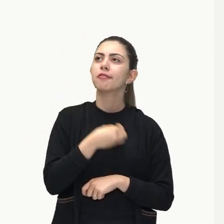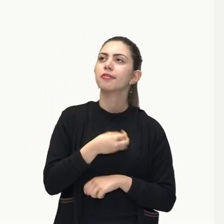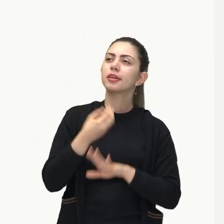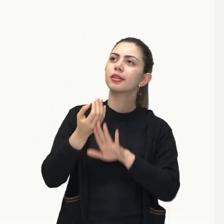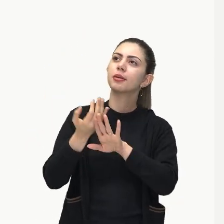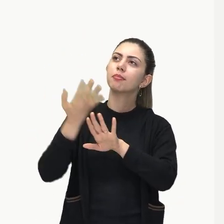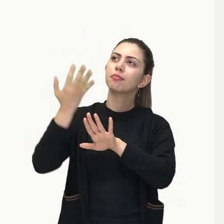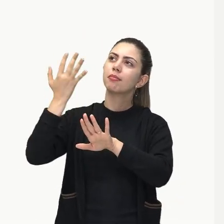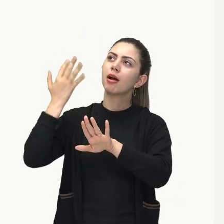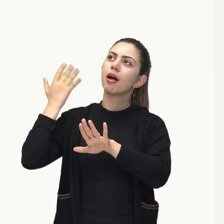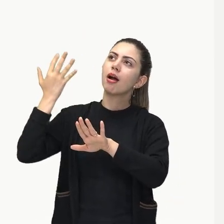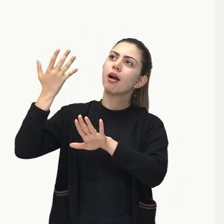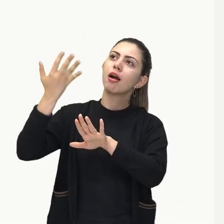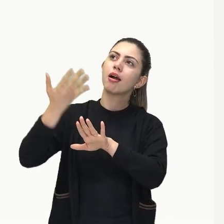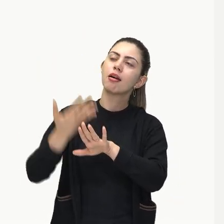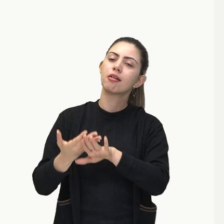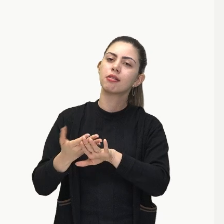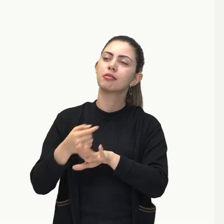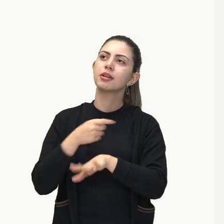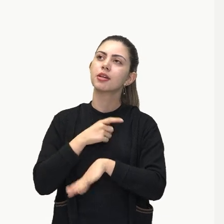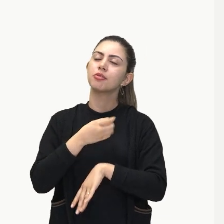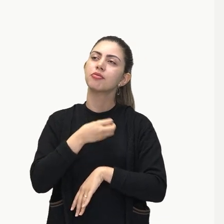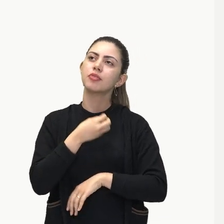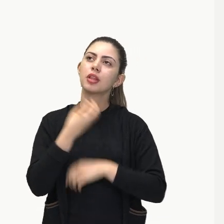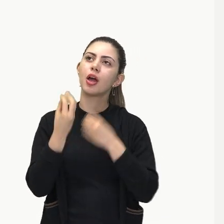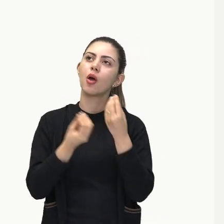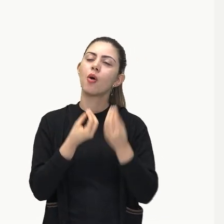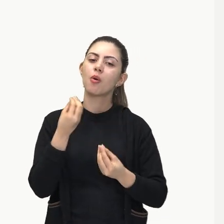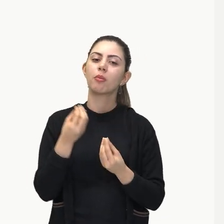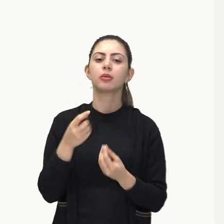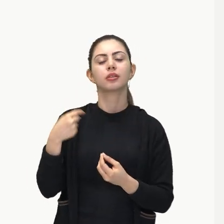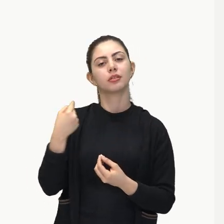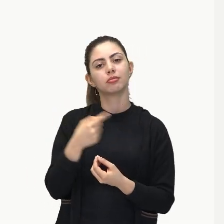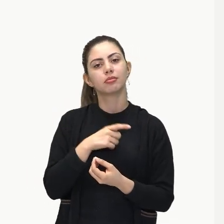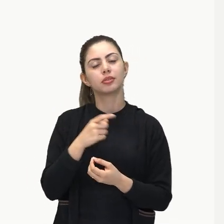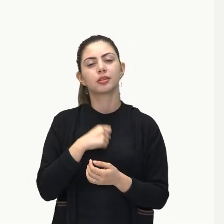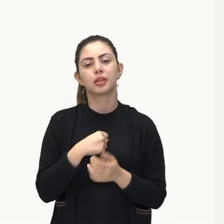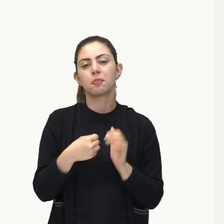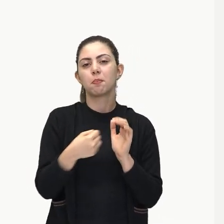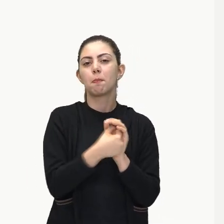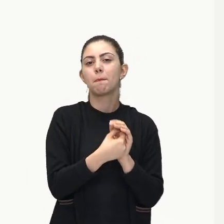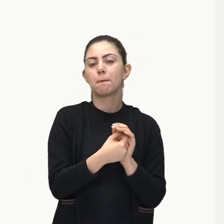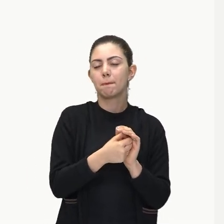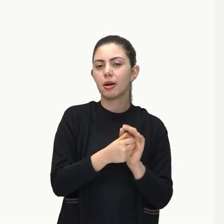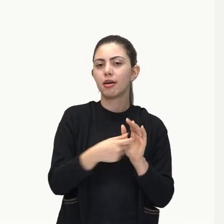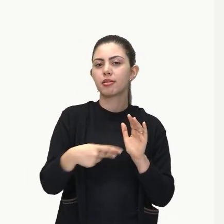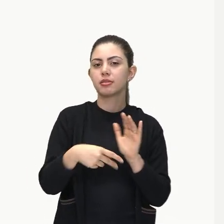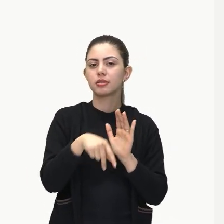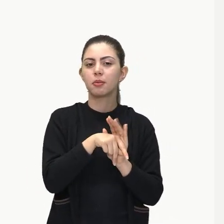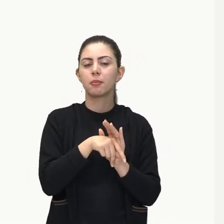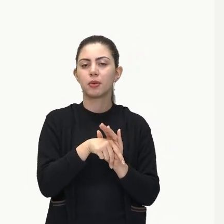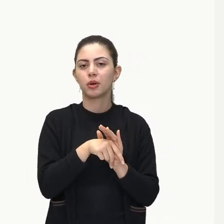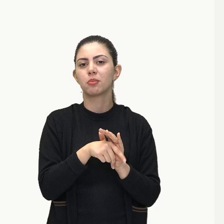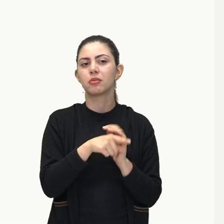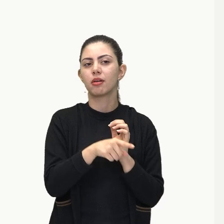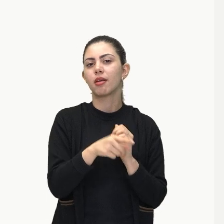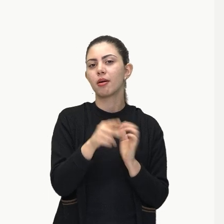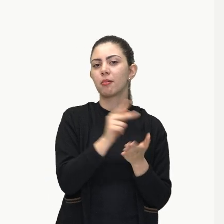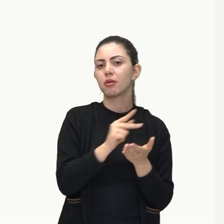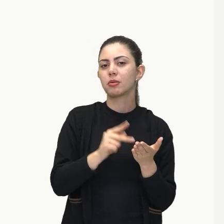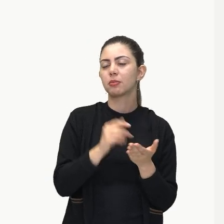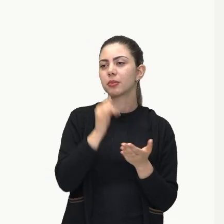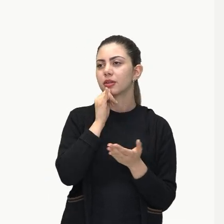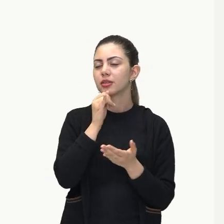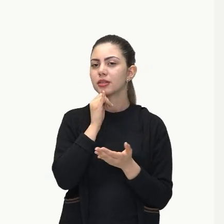tempo que ainda tem. E isso dá uma certa melancolia ao poema, com essa ideia de cansaço, como se muita coisa já